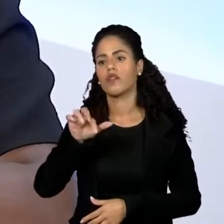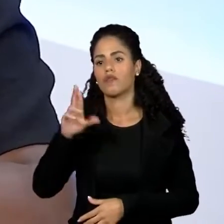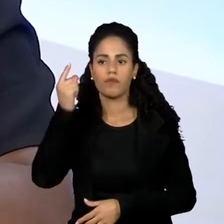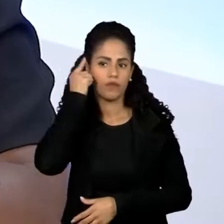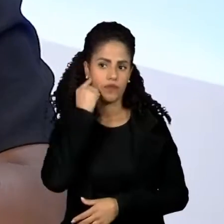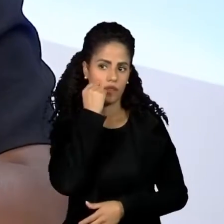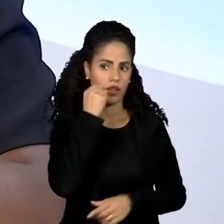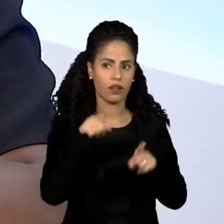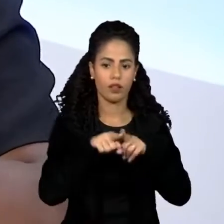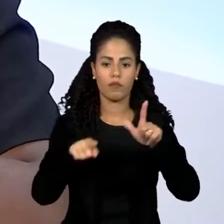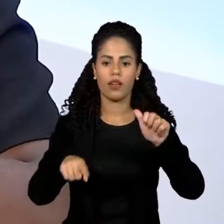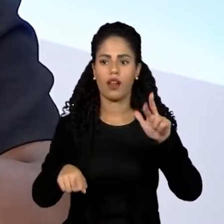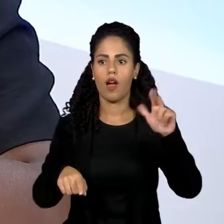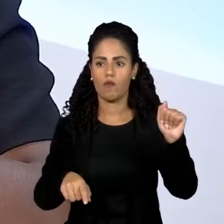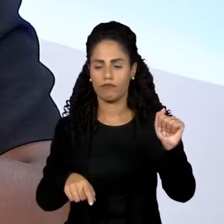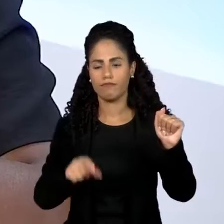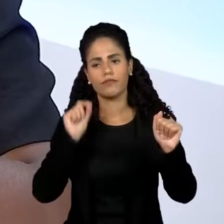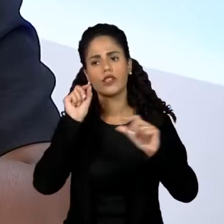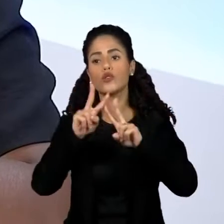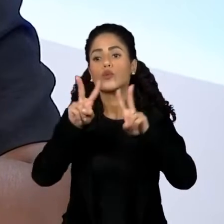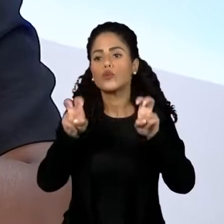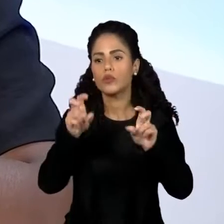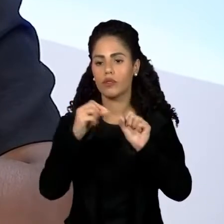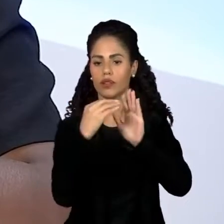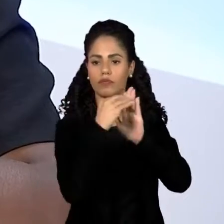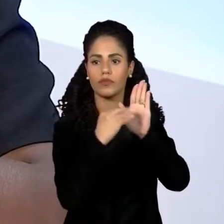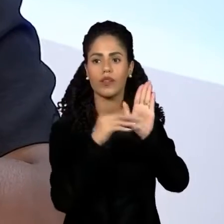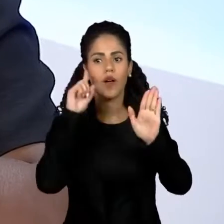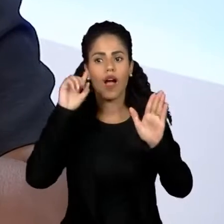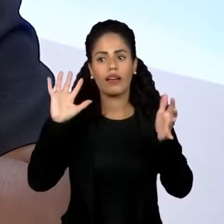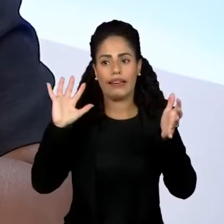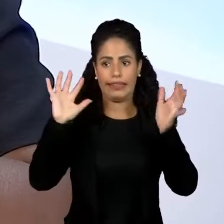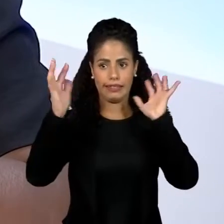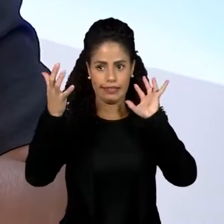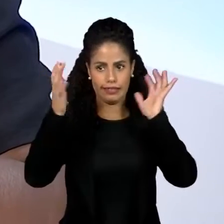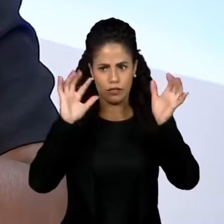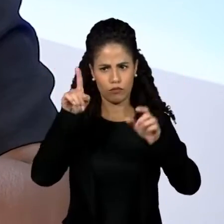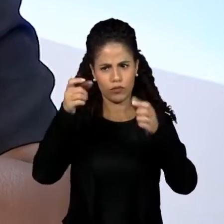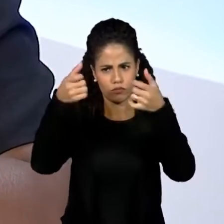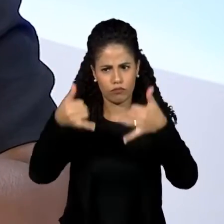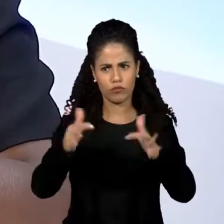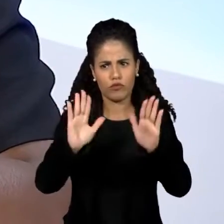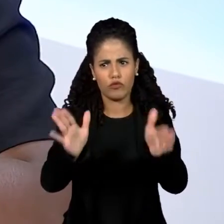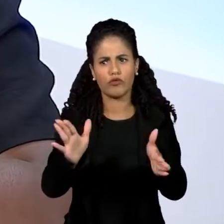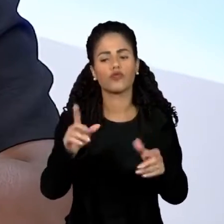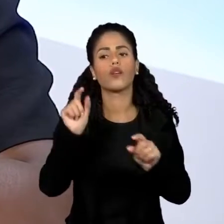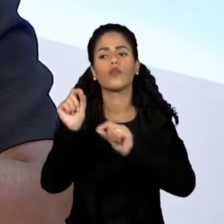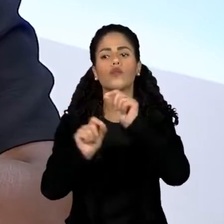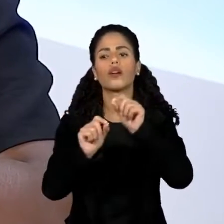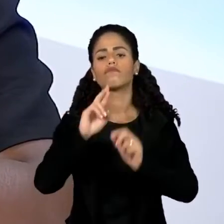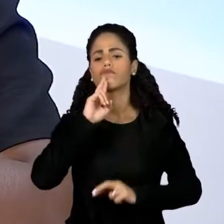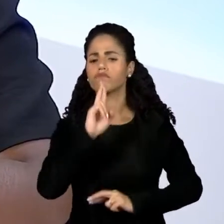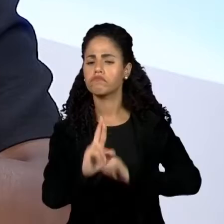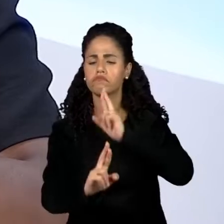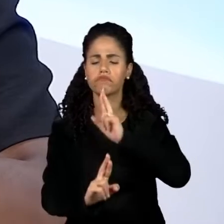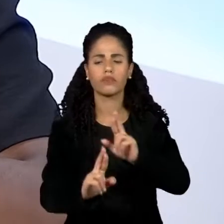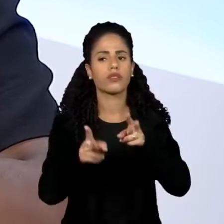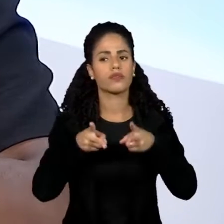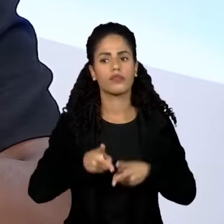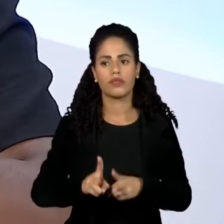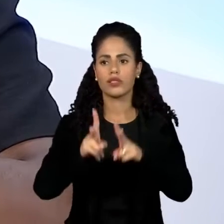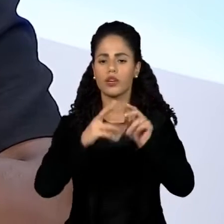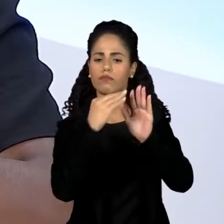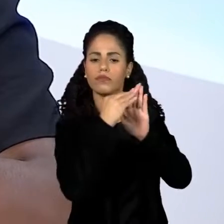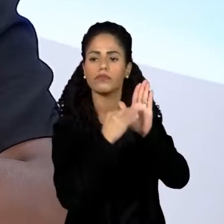Laura, relacionado à questão da agenda climática. O senhor enfatizou em ambas as respostas a questão da